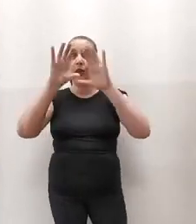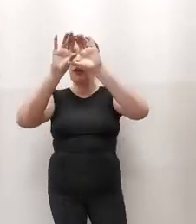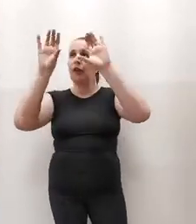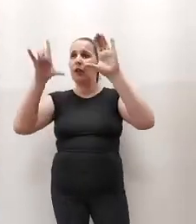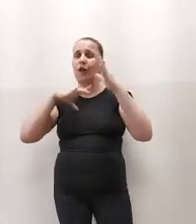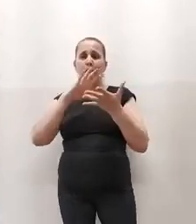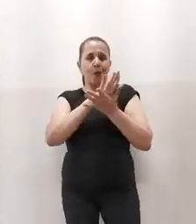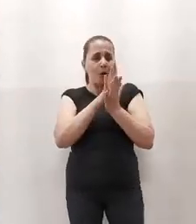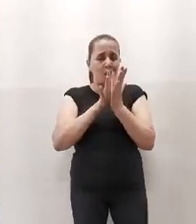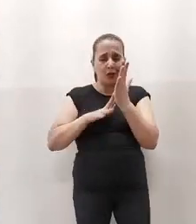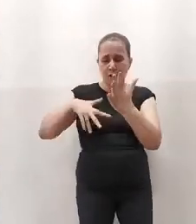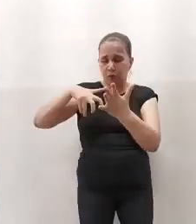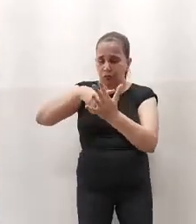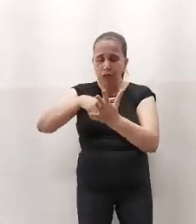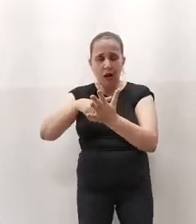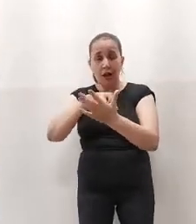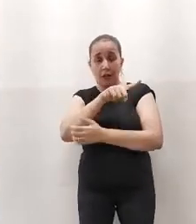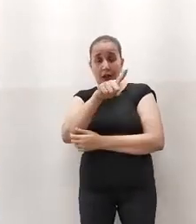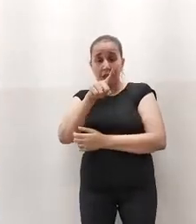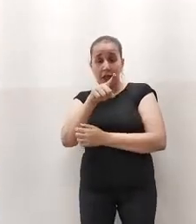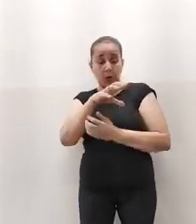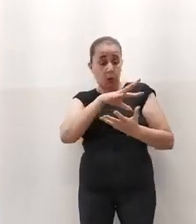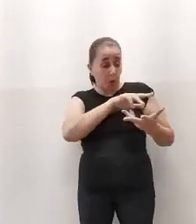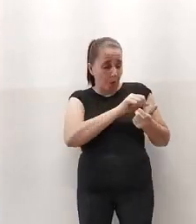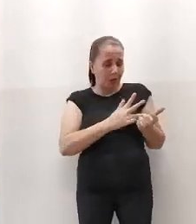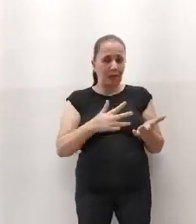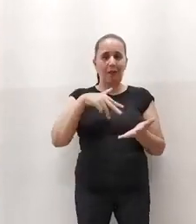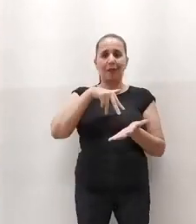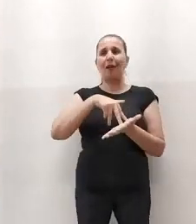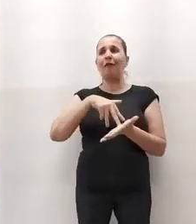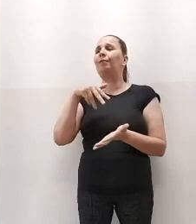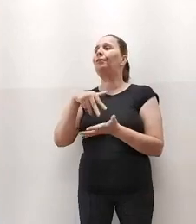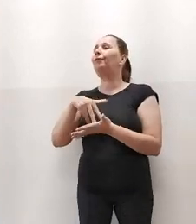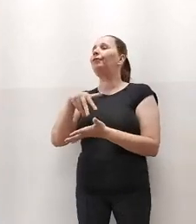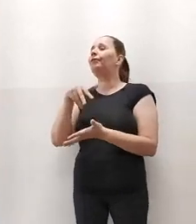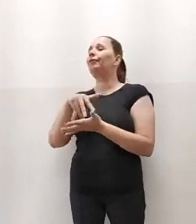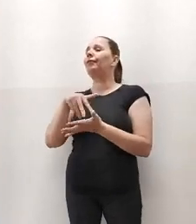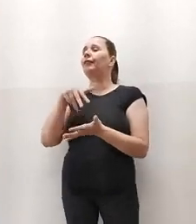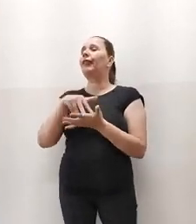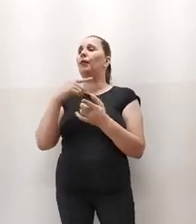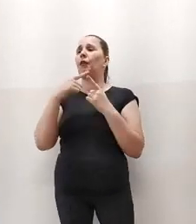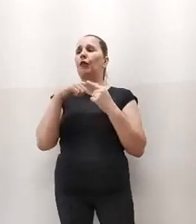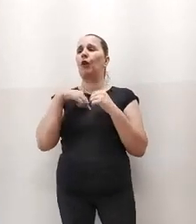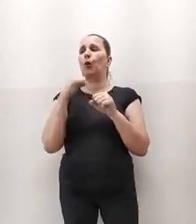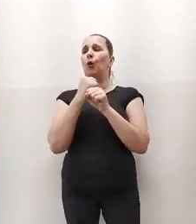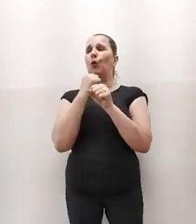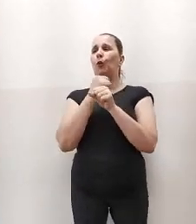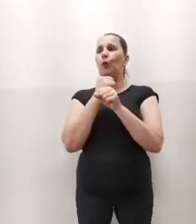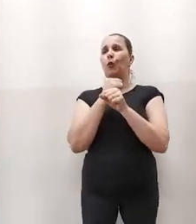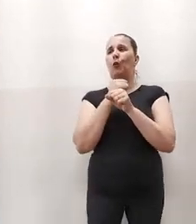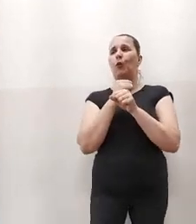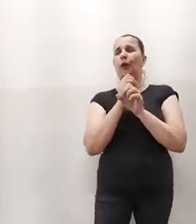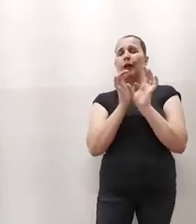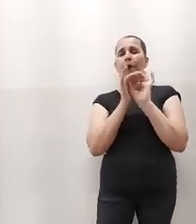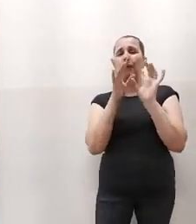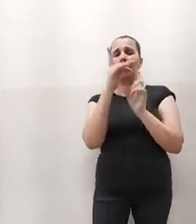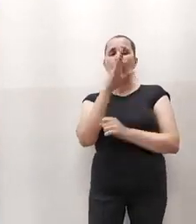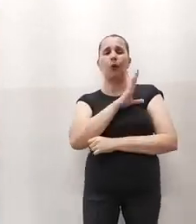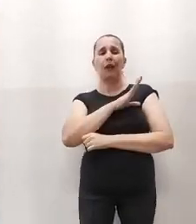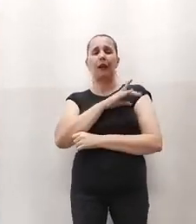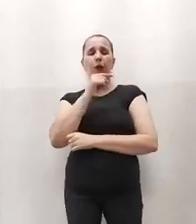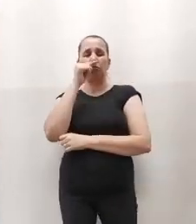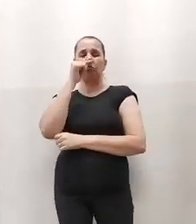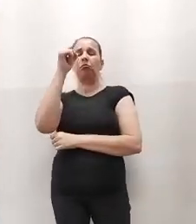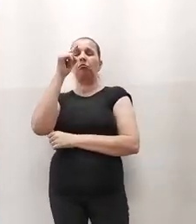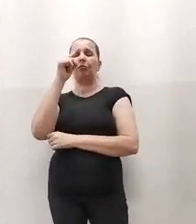visão terrena faz você permanecer de pé, porque o que você constrói favorece seu coração soberbo.